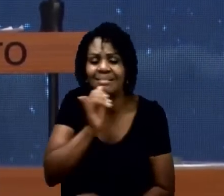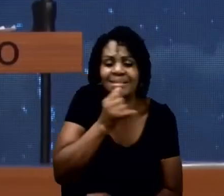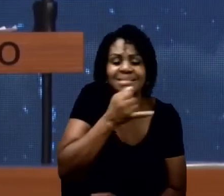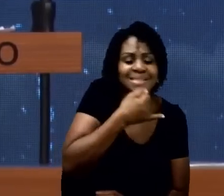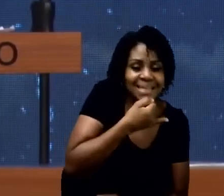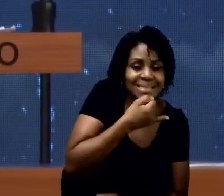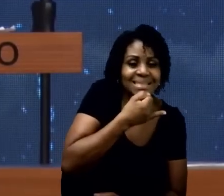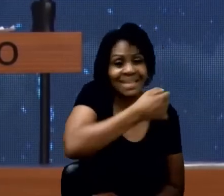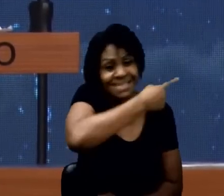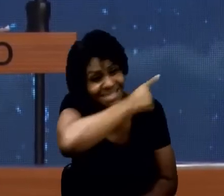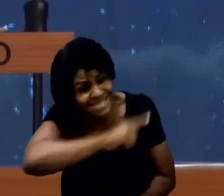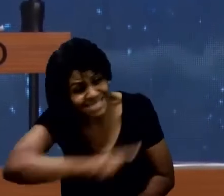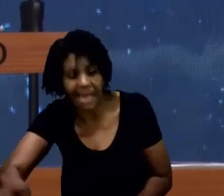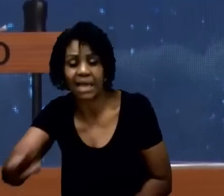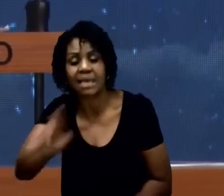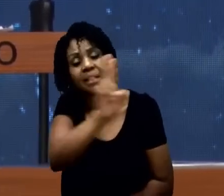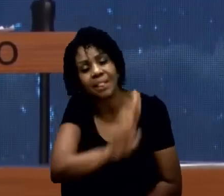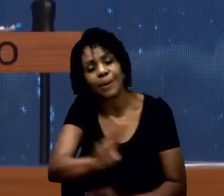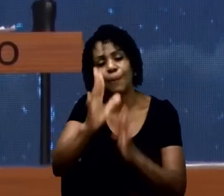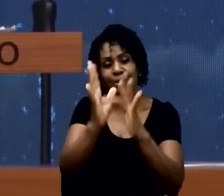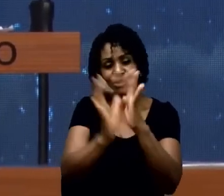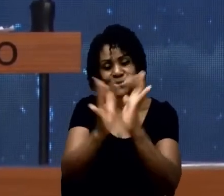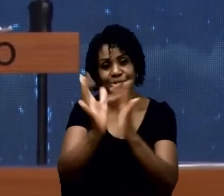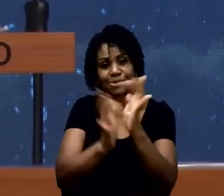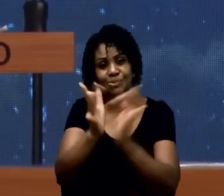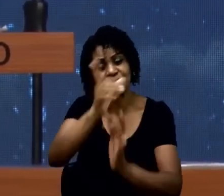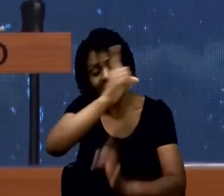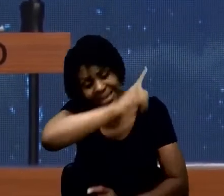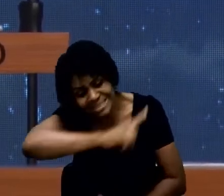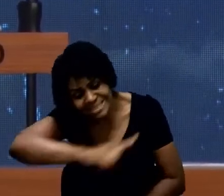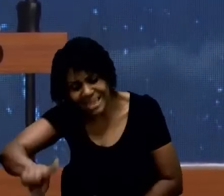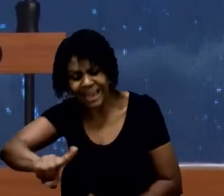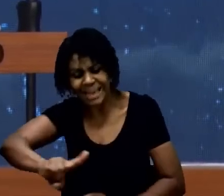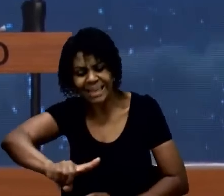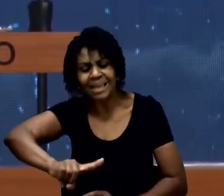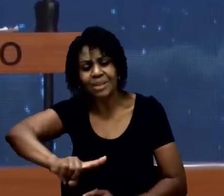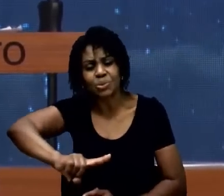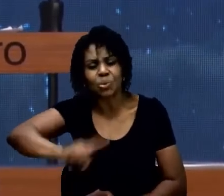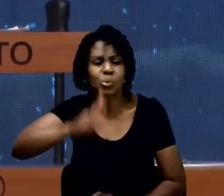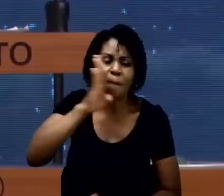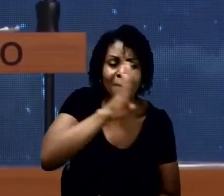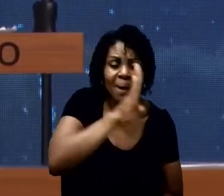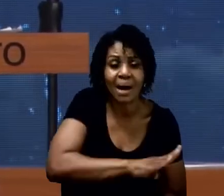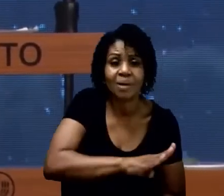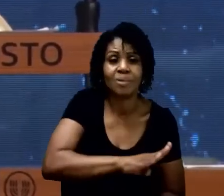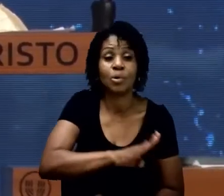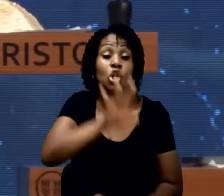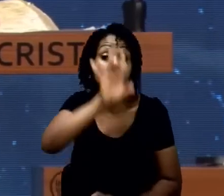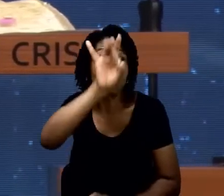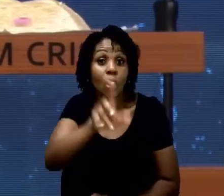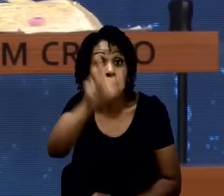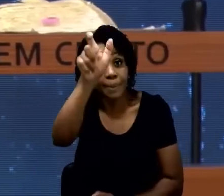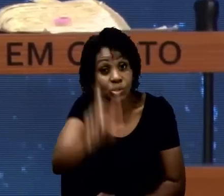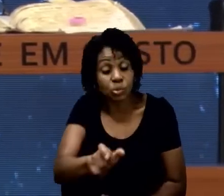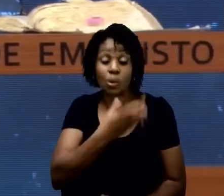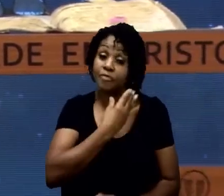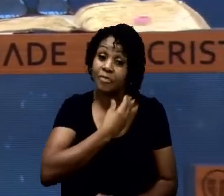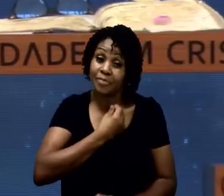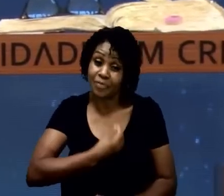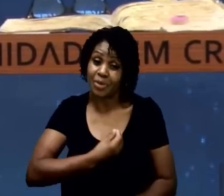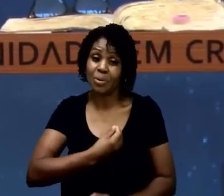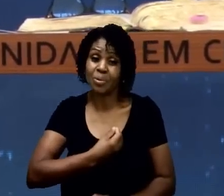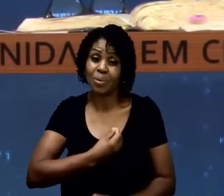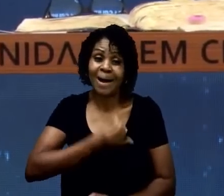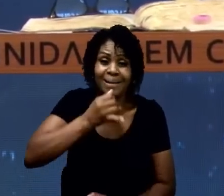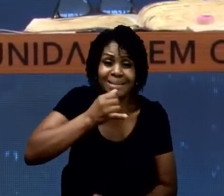Tristeza. Dele. Em nome de Jesus. Sai toda opressão. Só quem viveu opressão. Eu estava